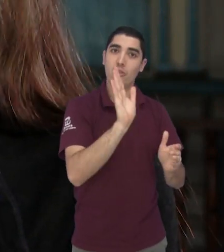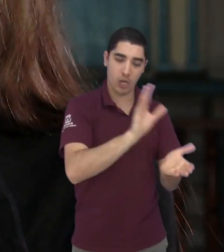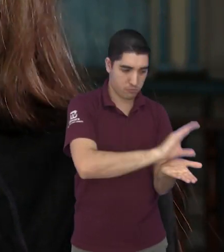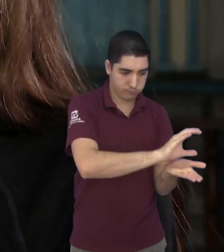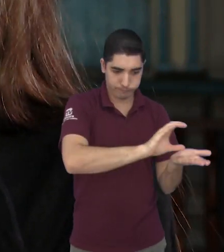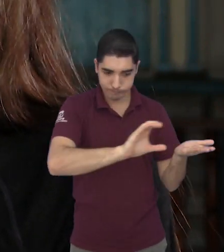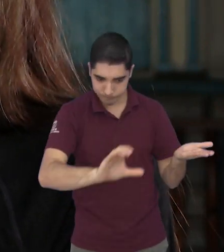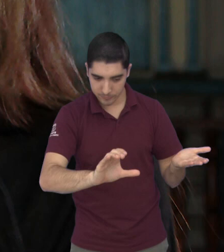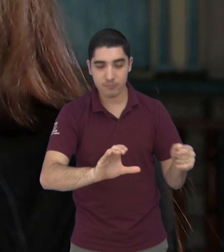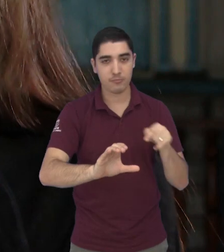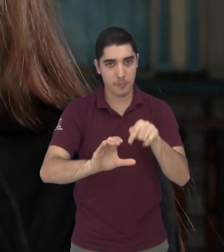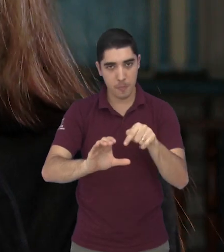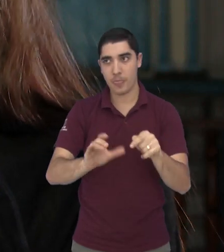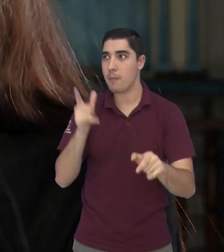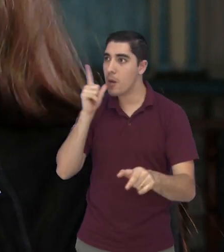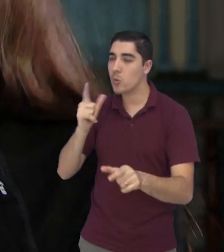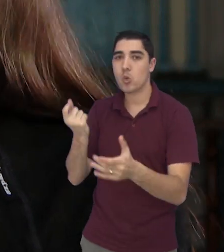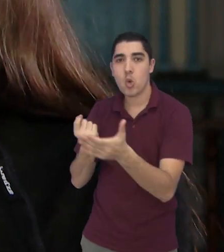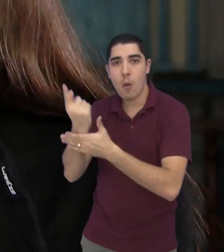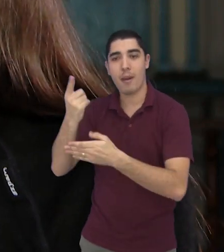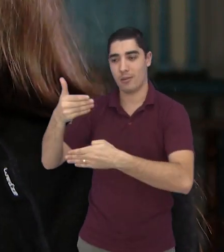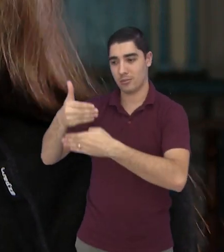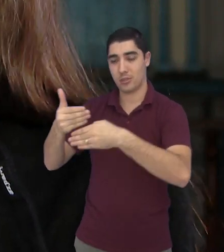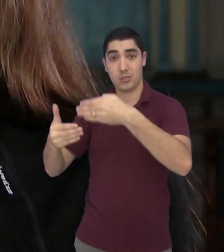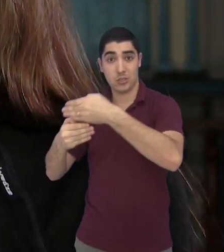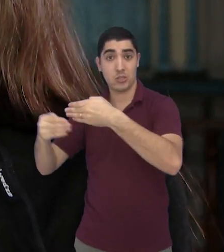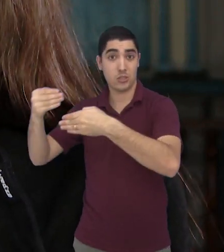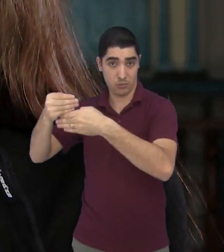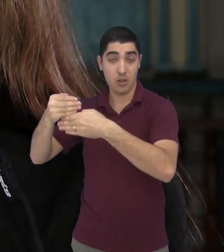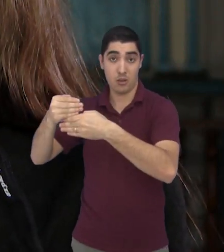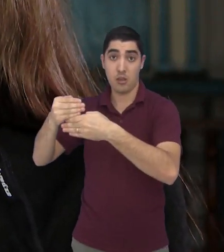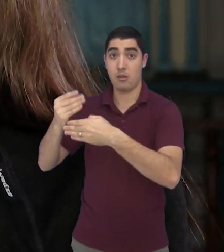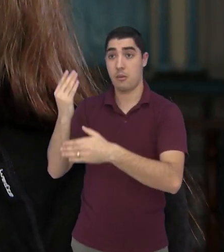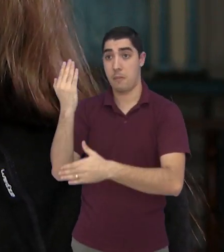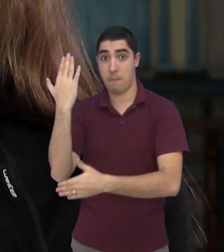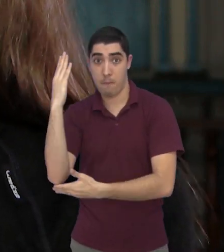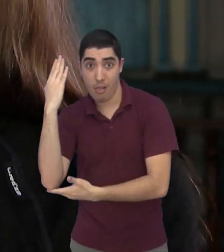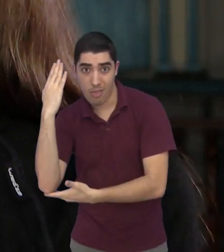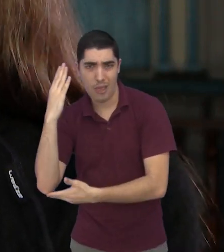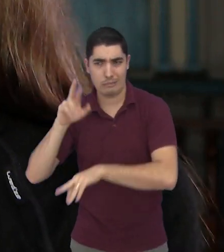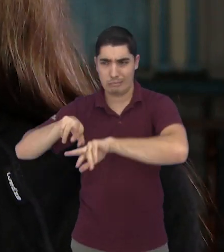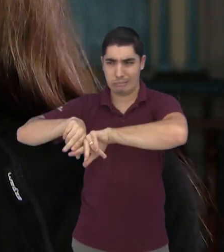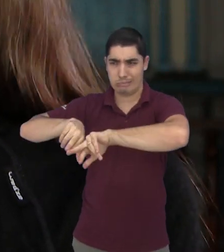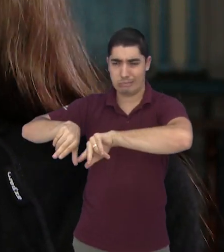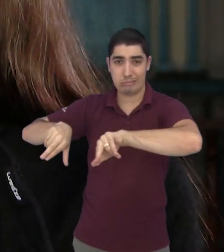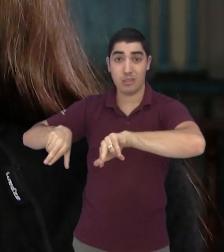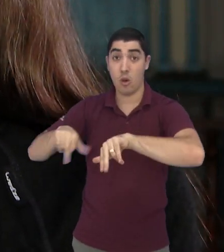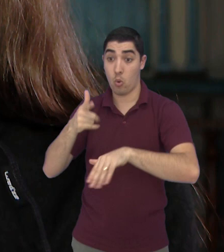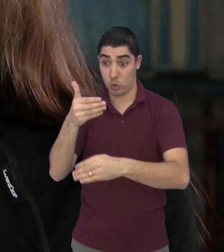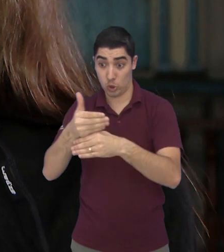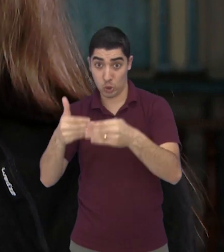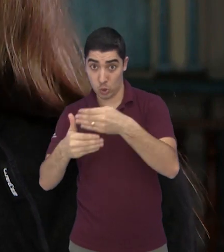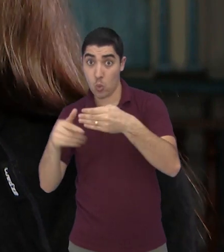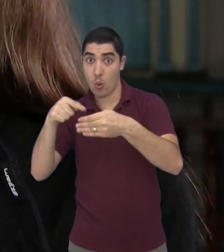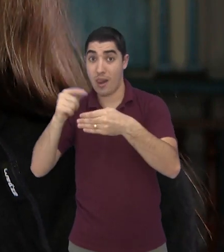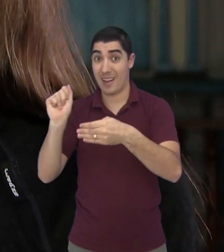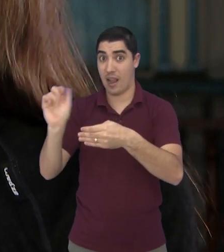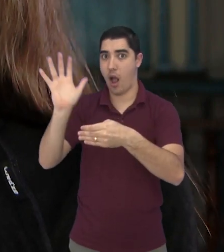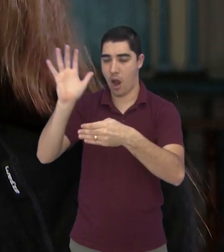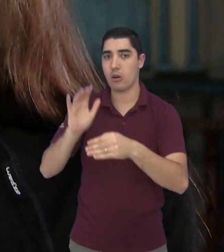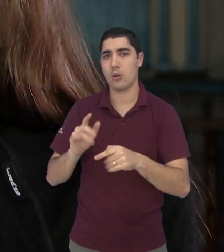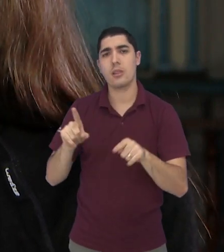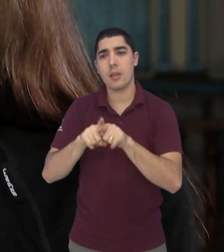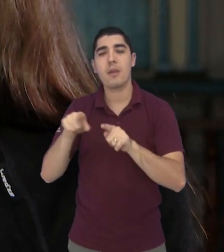comprar tijolos de taipa que são mais caros, madeiramento, tá? E os festejos, porque você tem